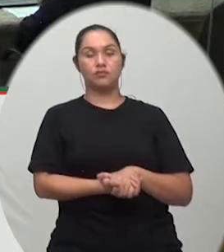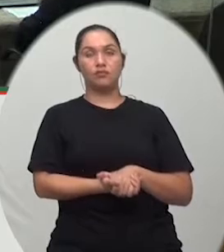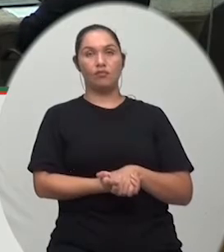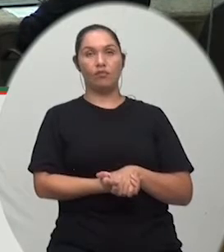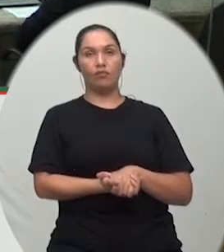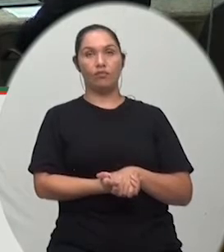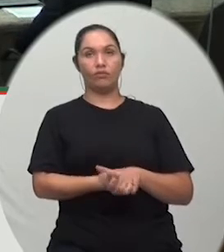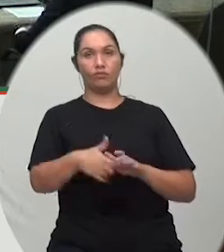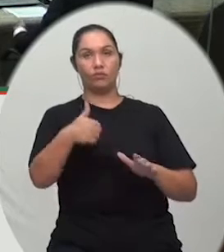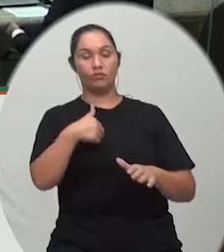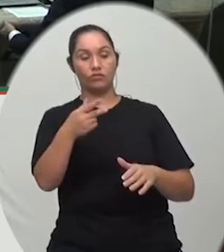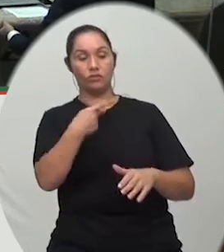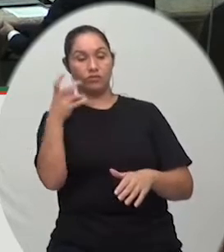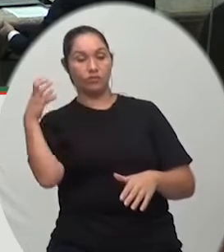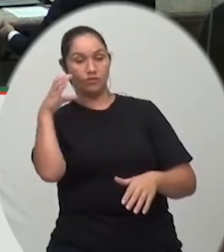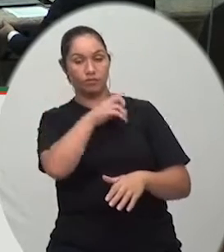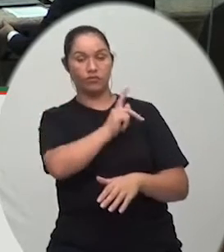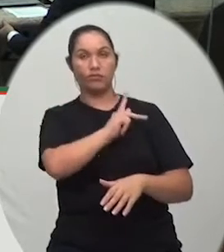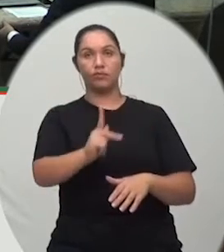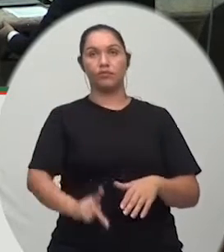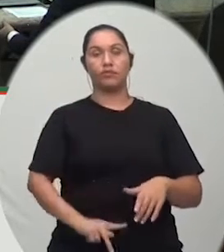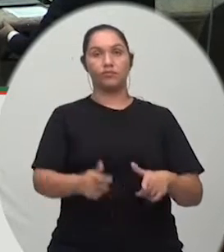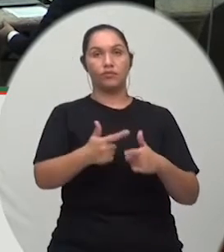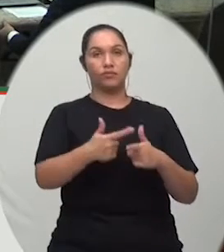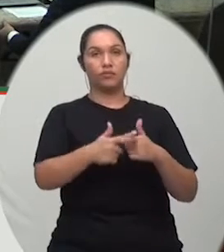Vou ser breve, senhor presidente, até porque